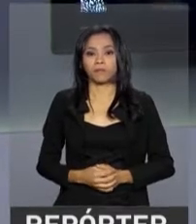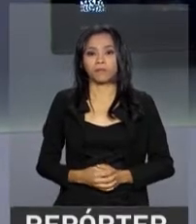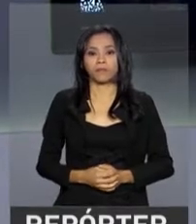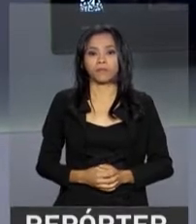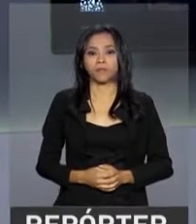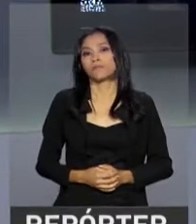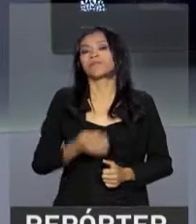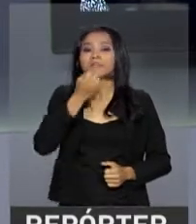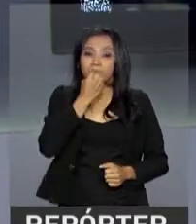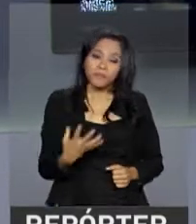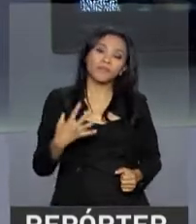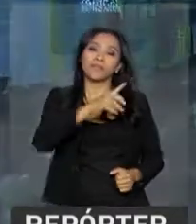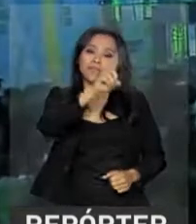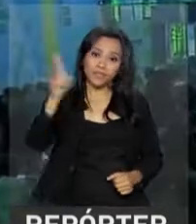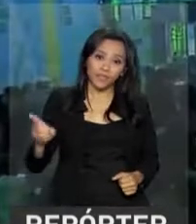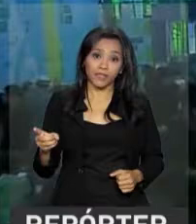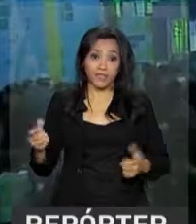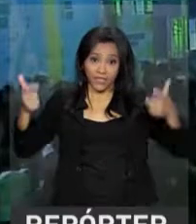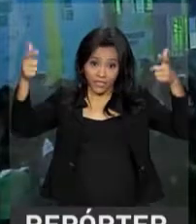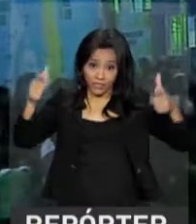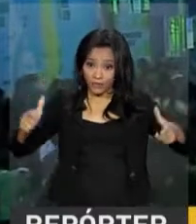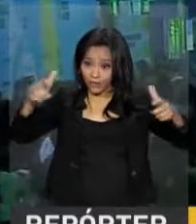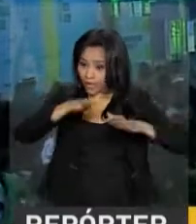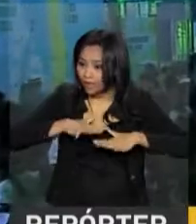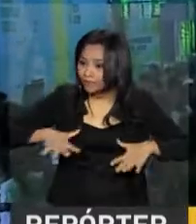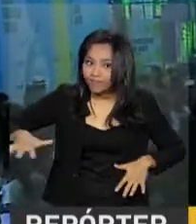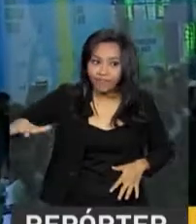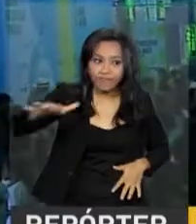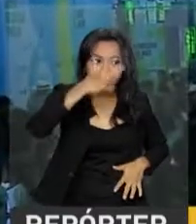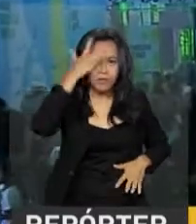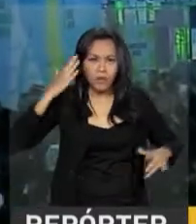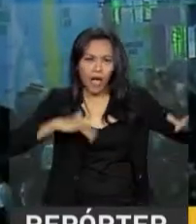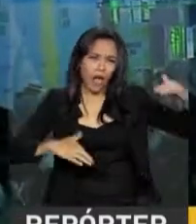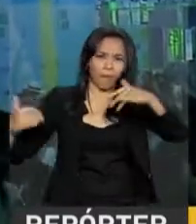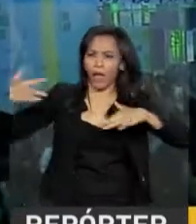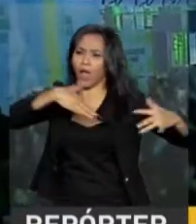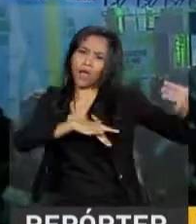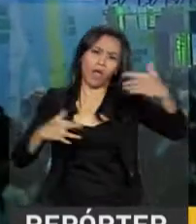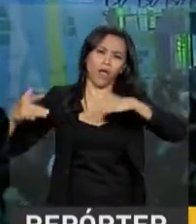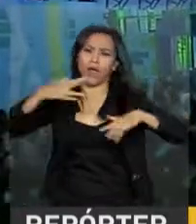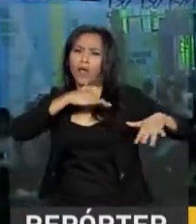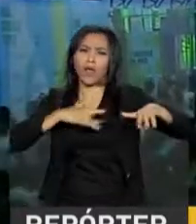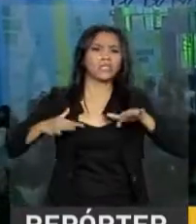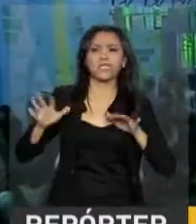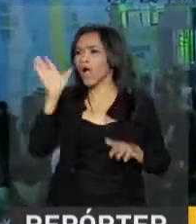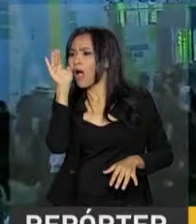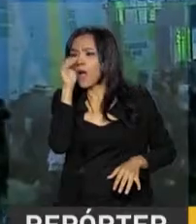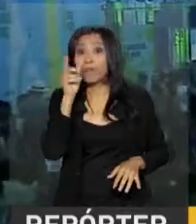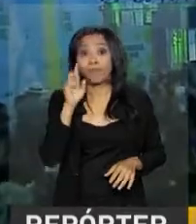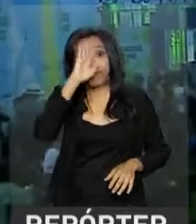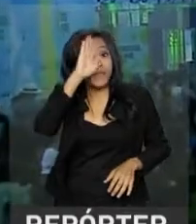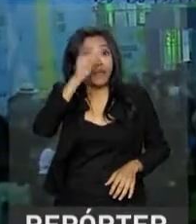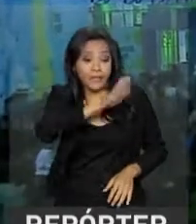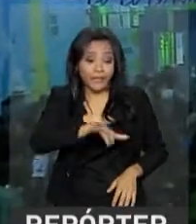Olá, Carolina, bom dia. Olha, o espaço Green Nation é um dos mais movimentados, um dos mais visitados aqui na Vila Cidadã, principalmente pela criançada.